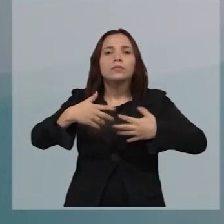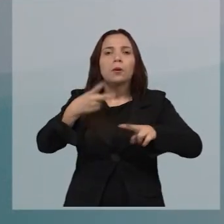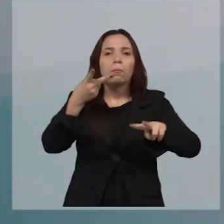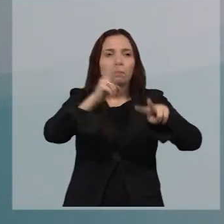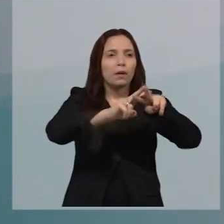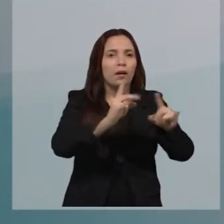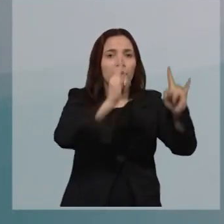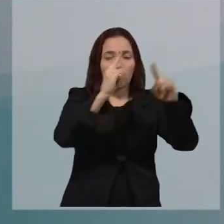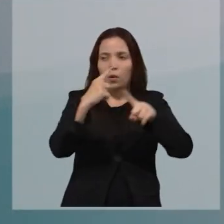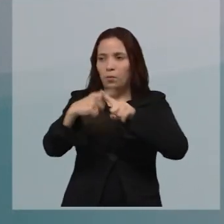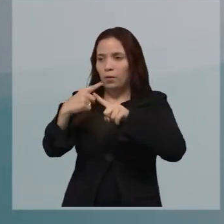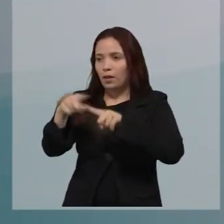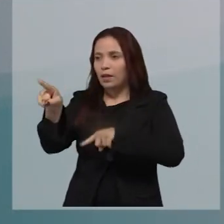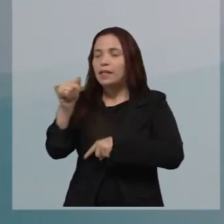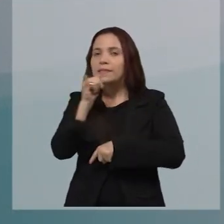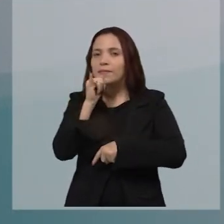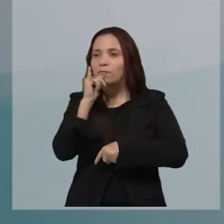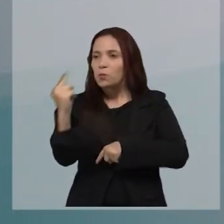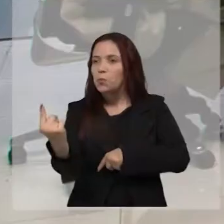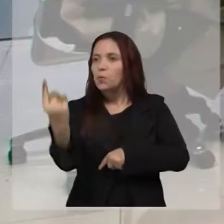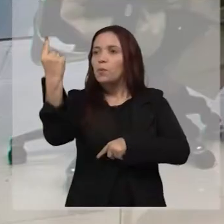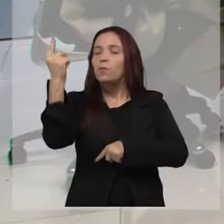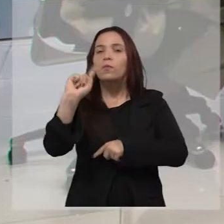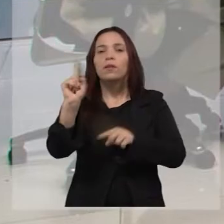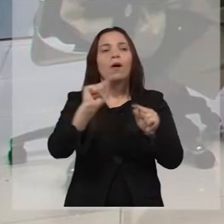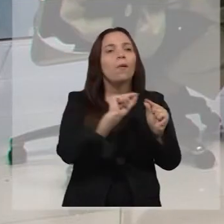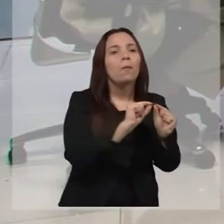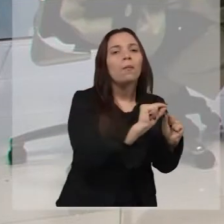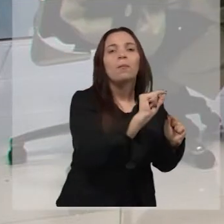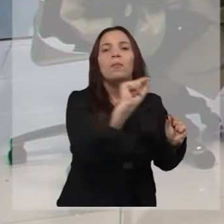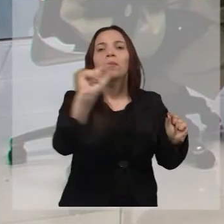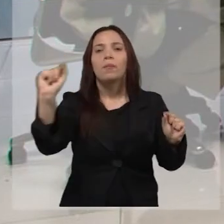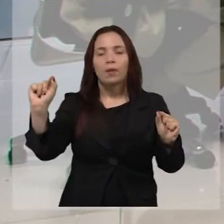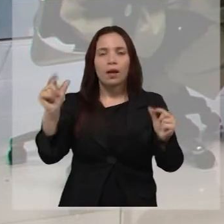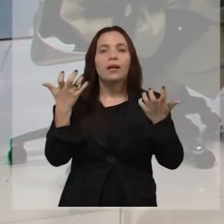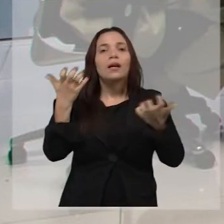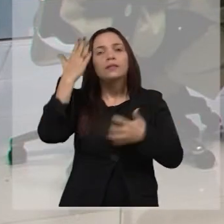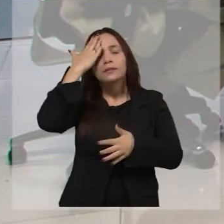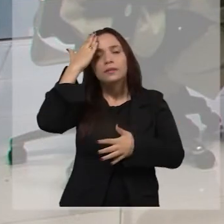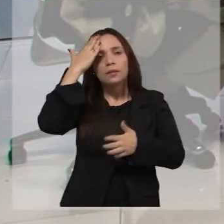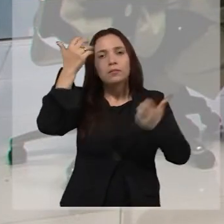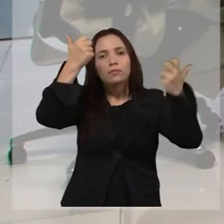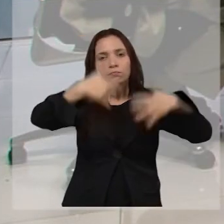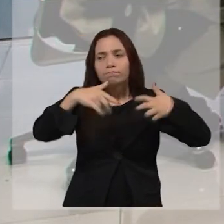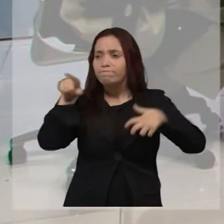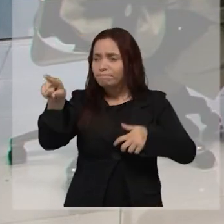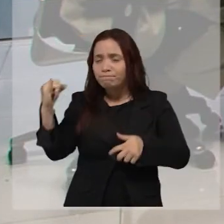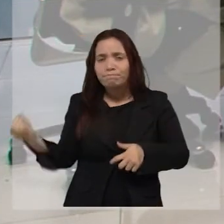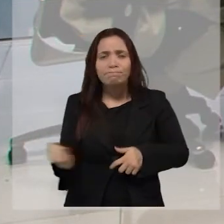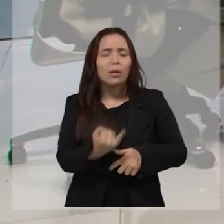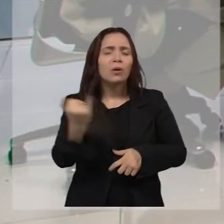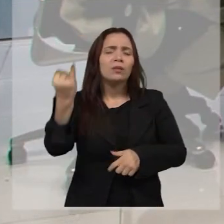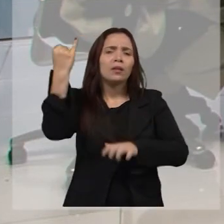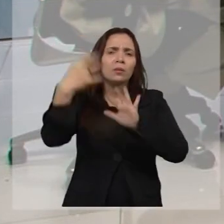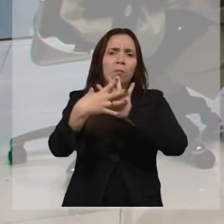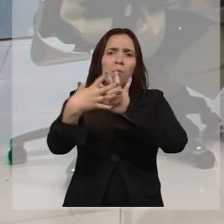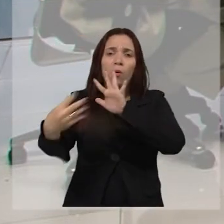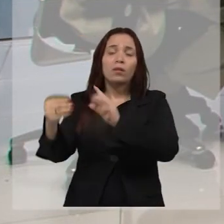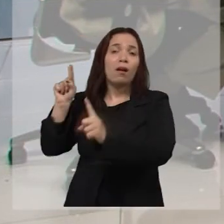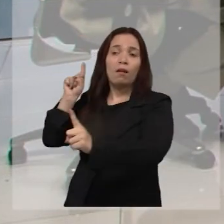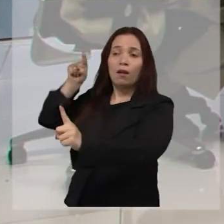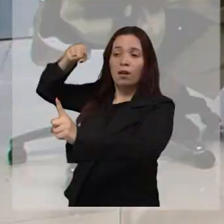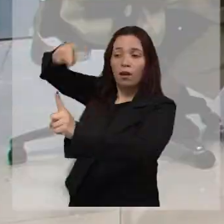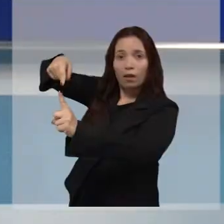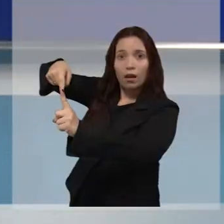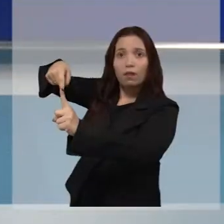que o exemplo do que ocorre no Irmã Imelda, que a senhora acabou de nos trazer, é significativo como modelo, como referência,